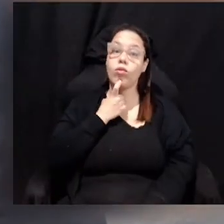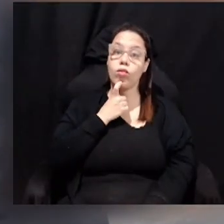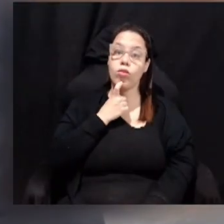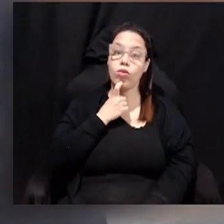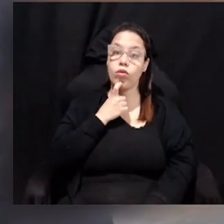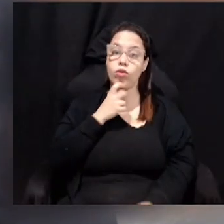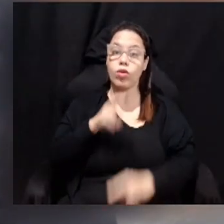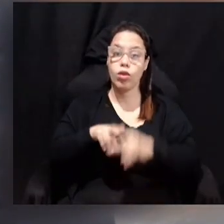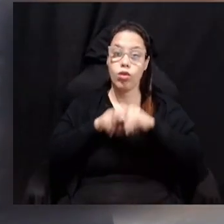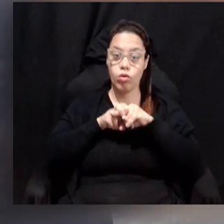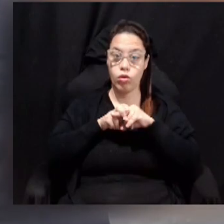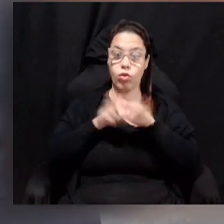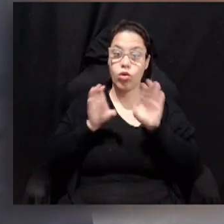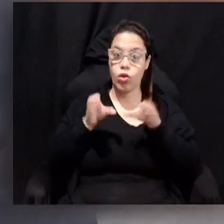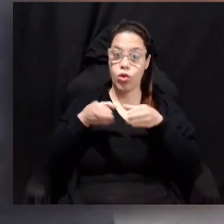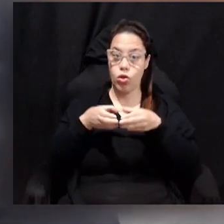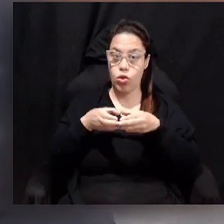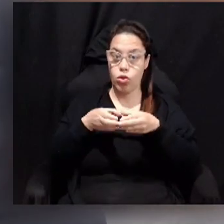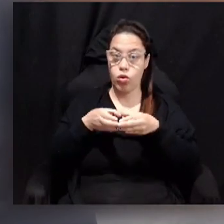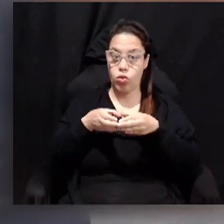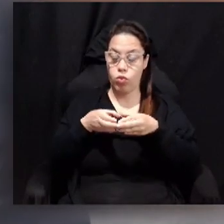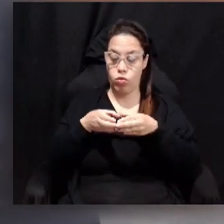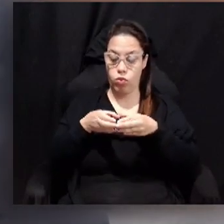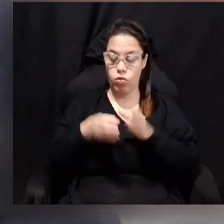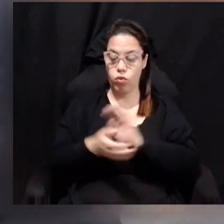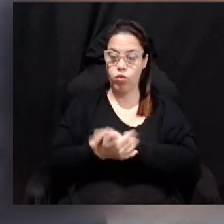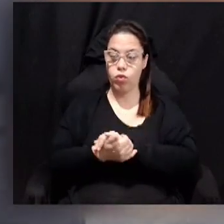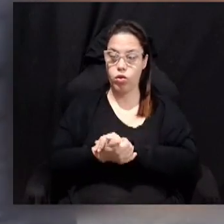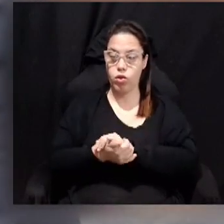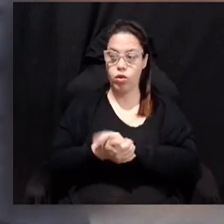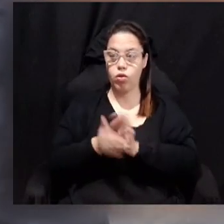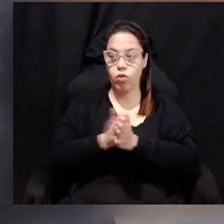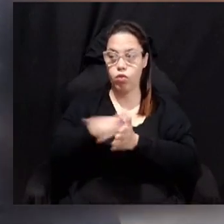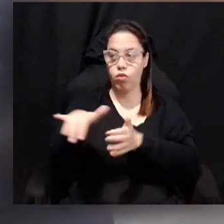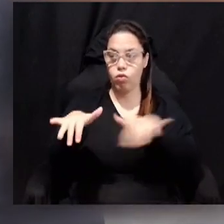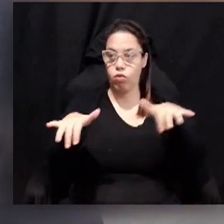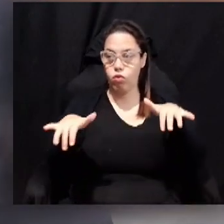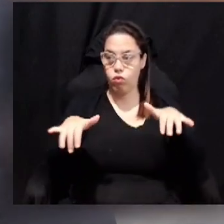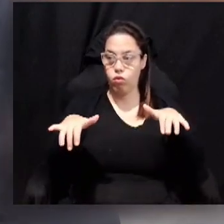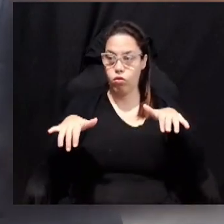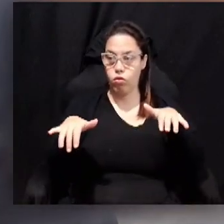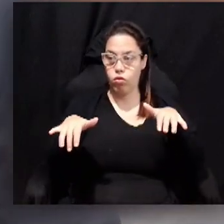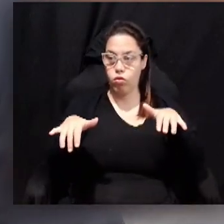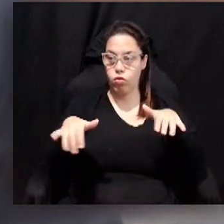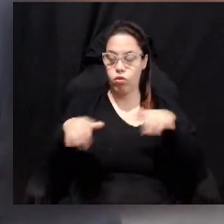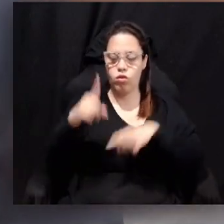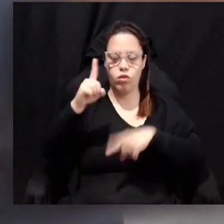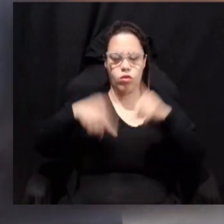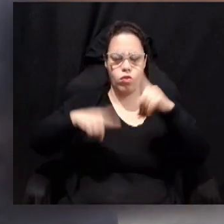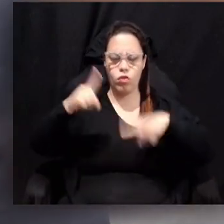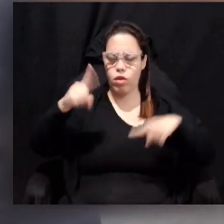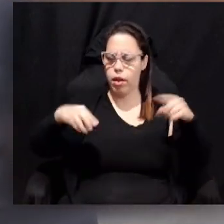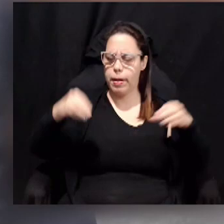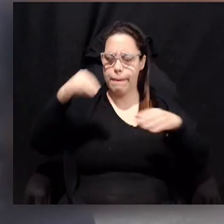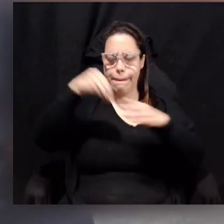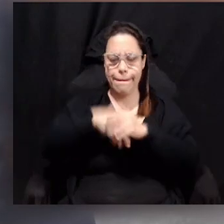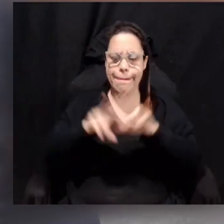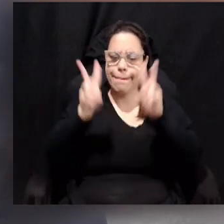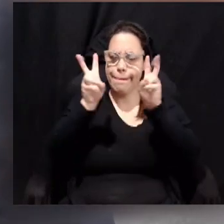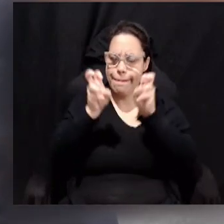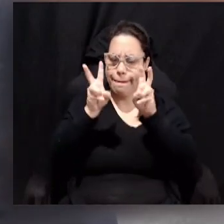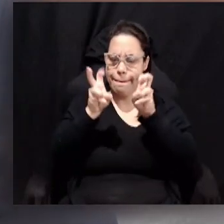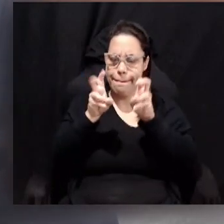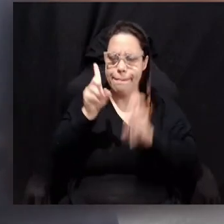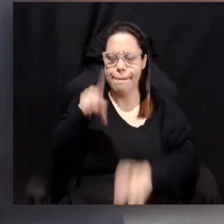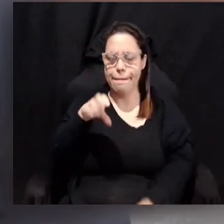a comissão, ela é multissetorial, ela vai trabalhar os diversos setores dentro desse assunto, obviamente, que é o comércio